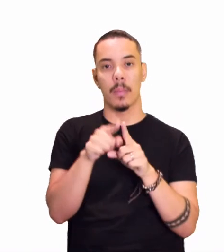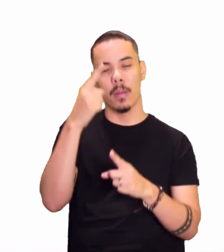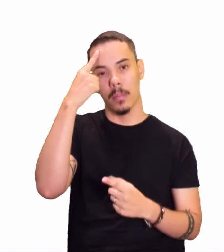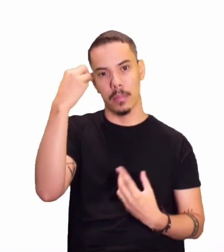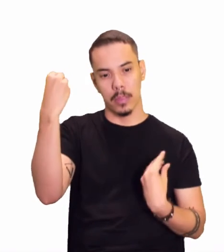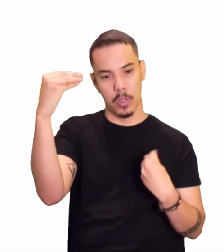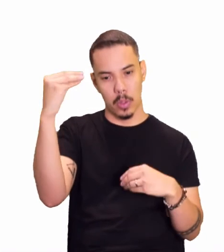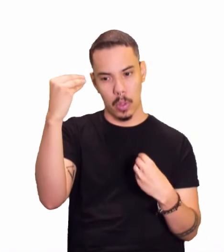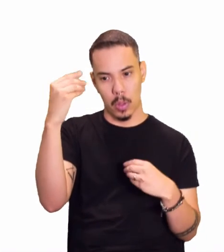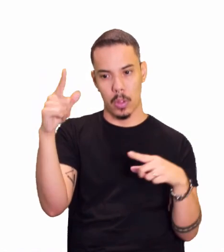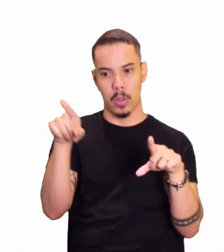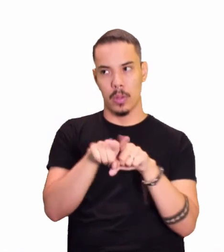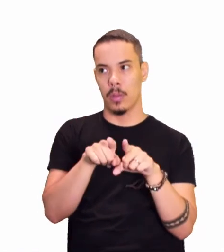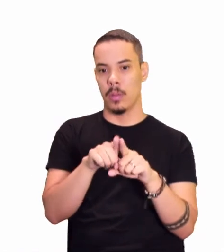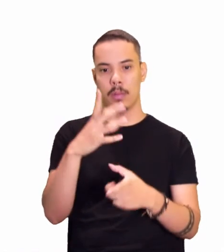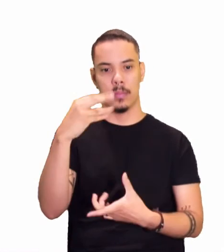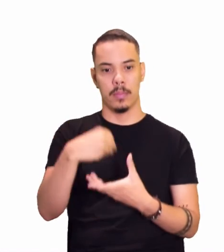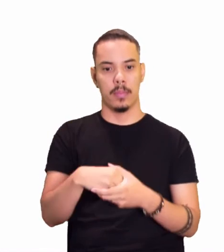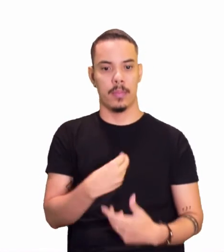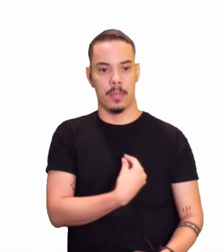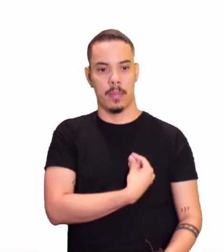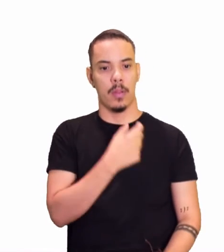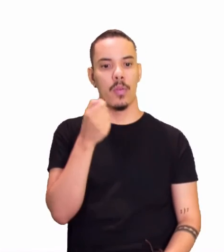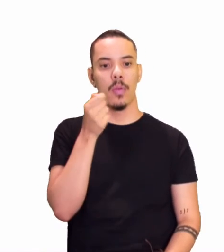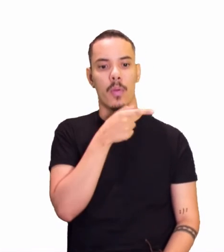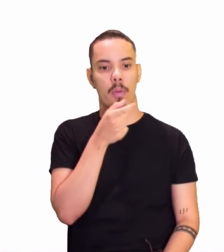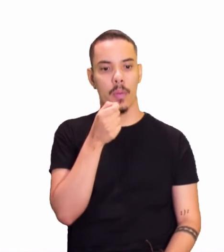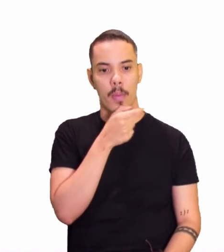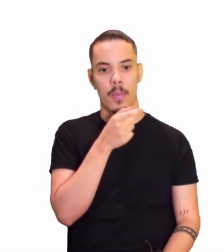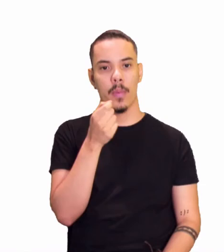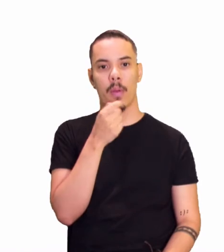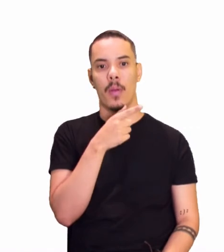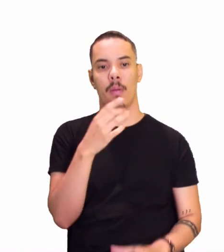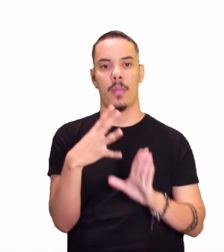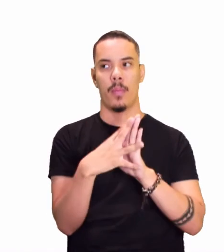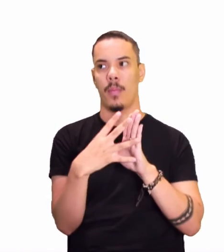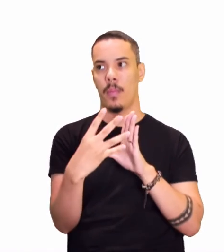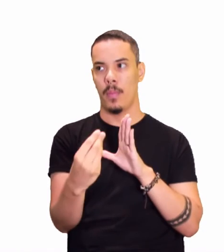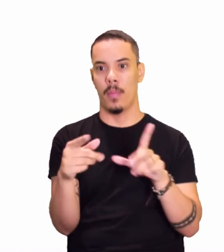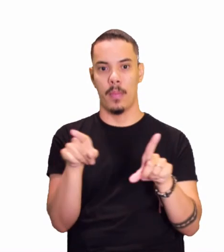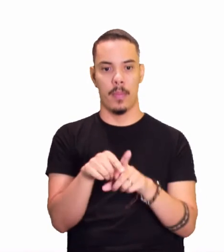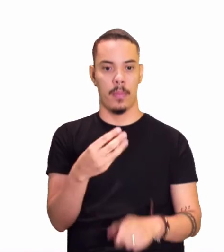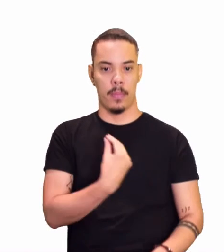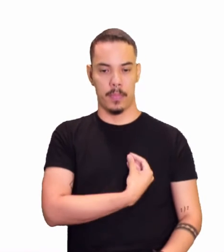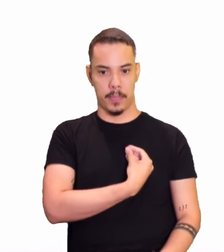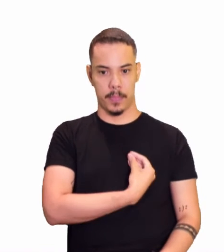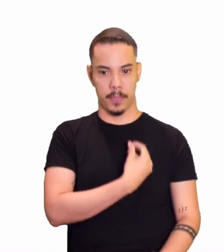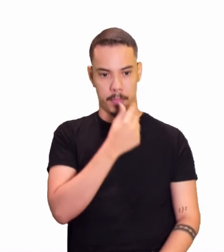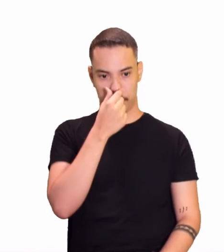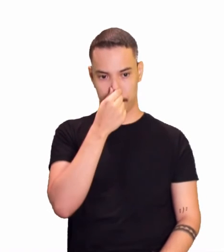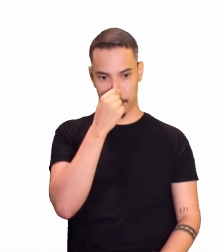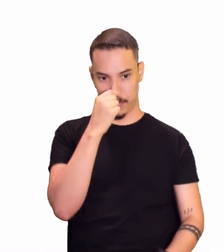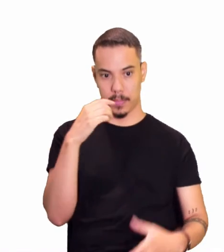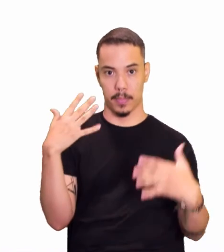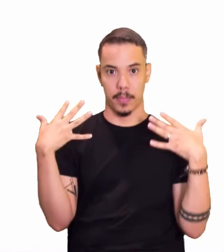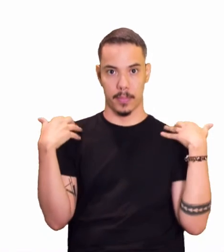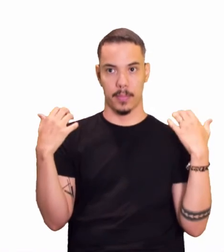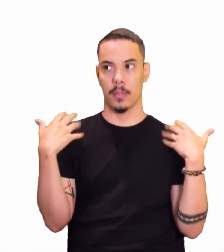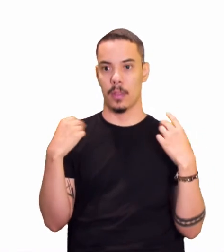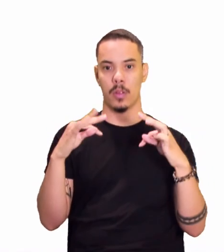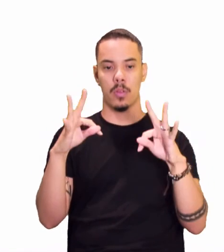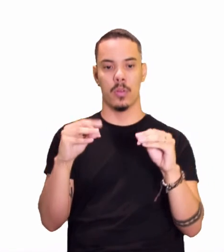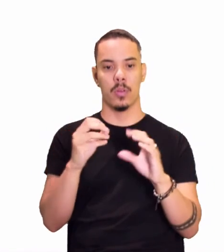psicológico das personagens, presença de humor e comicidade, presença de alegorias e